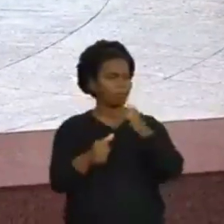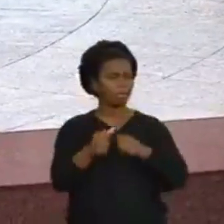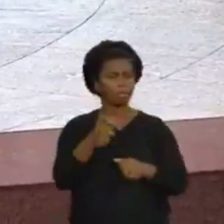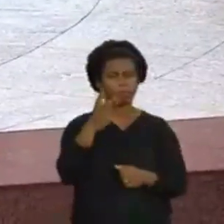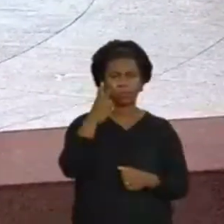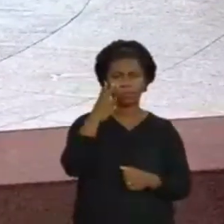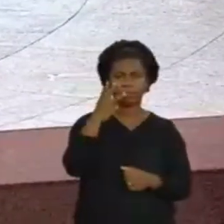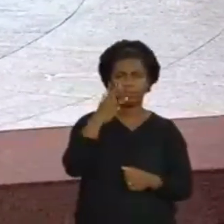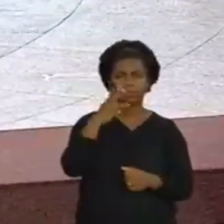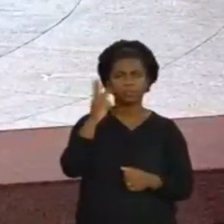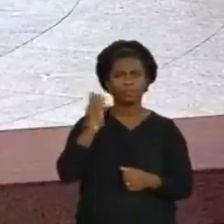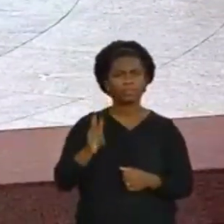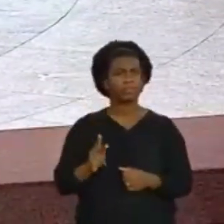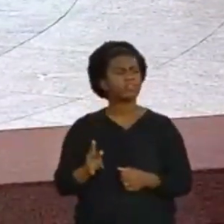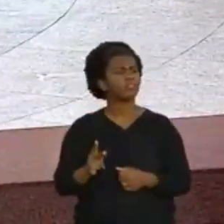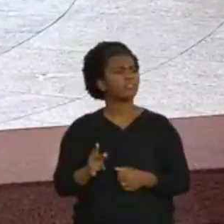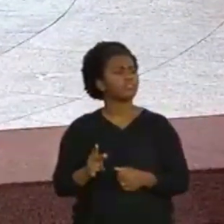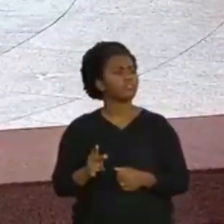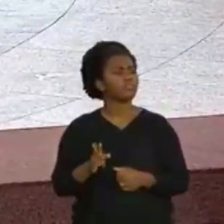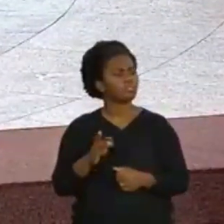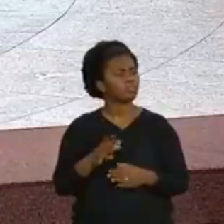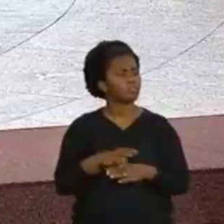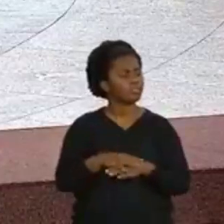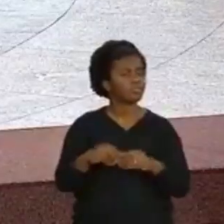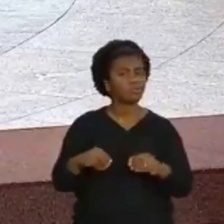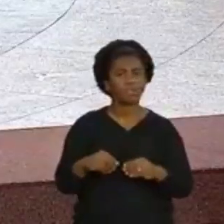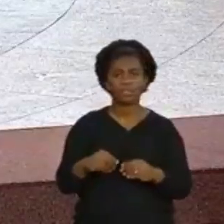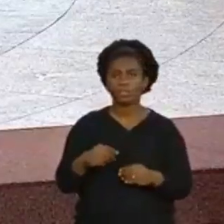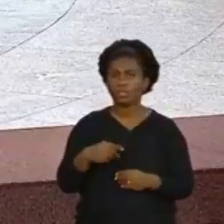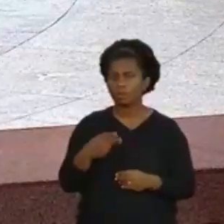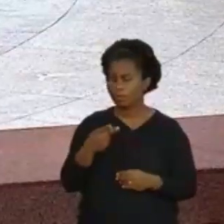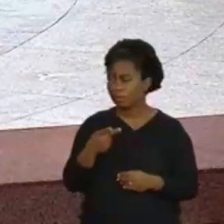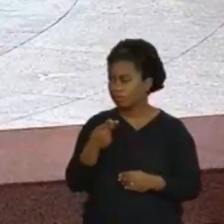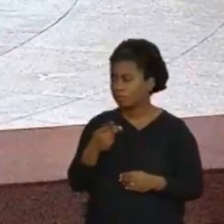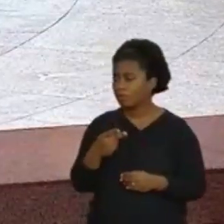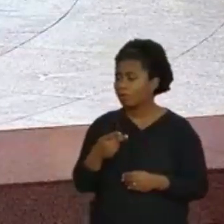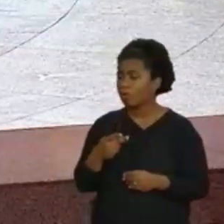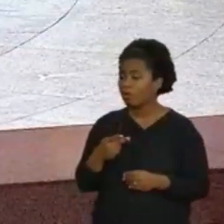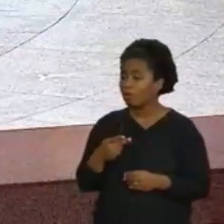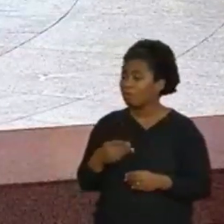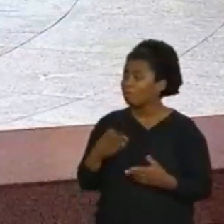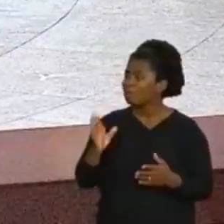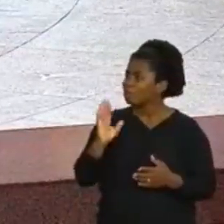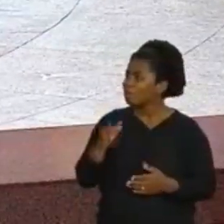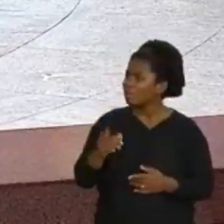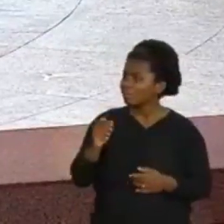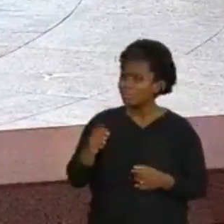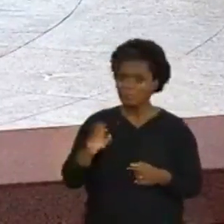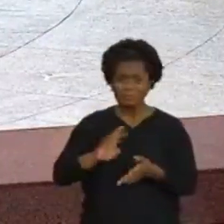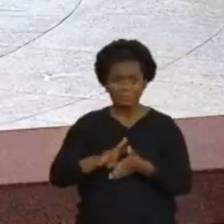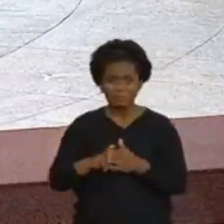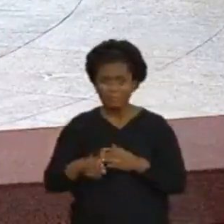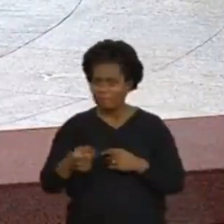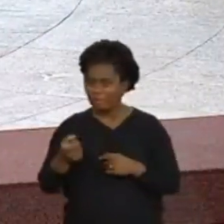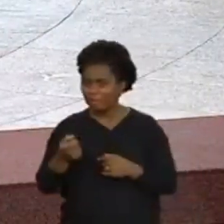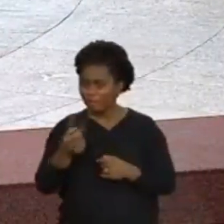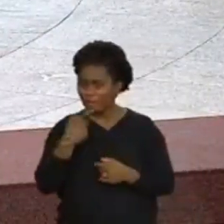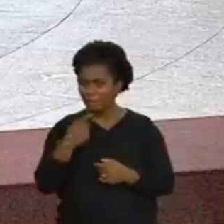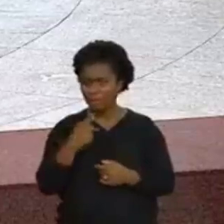A mulher fez, eu já fiz tanto tratamento. Eu, senhora, é só beber. É simples assim, é só simples assim. É só tomar essa água aqui e vai dar